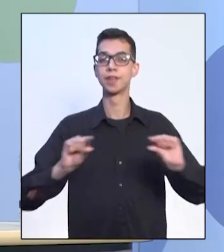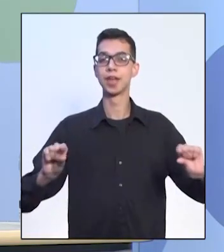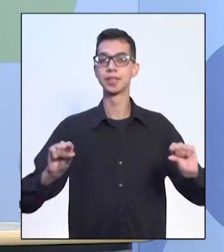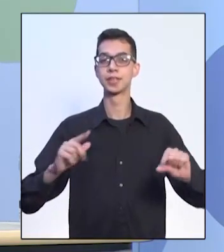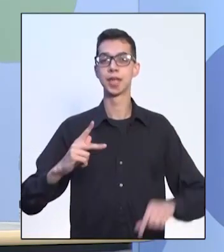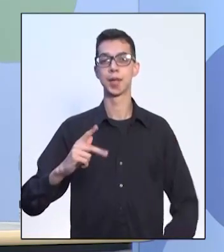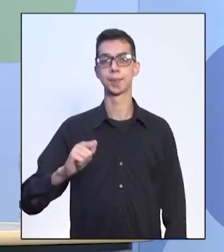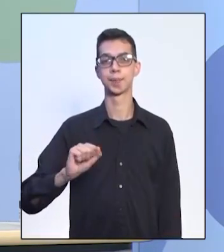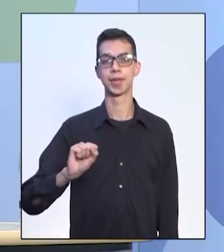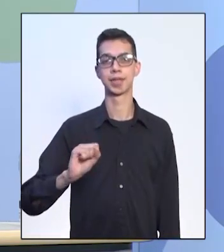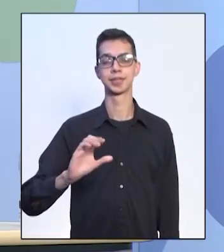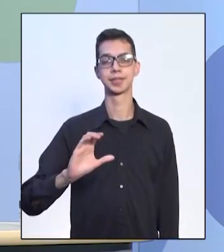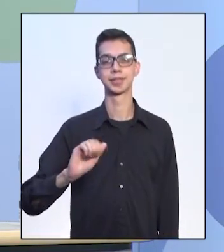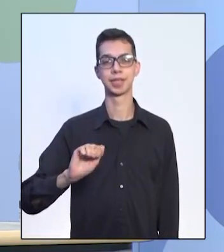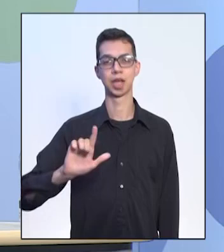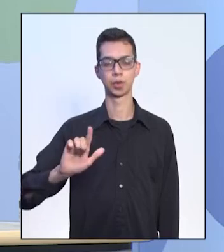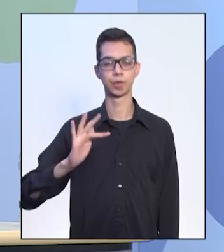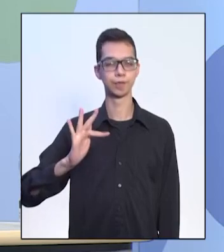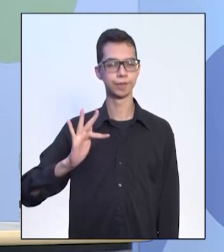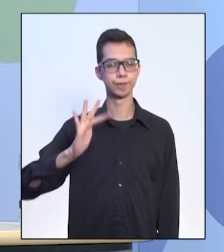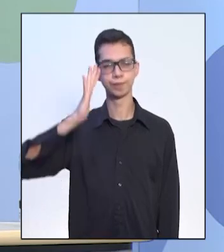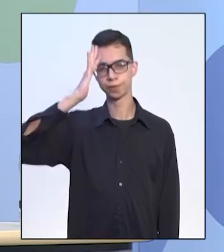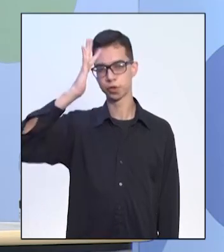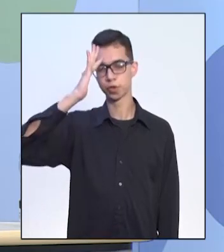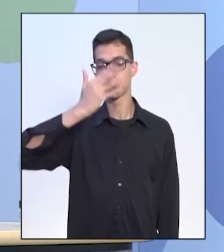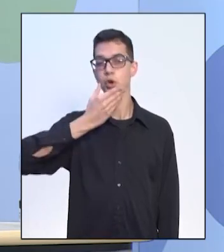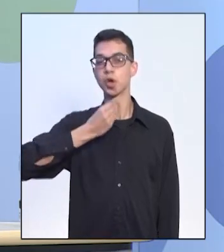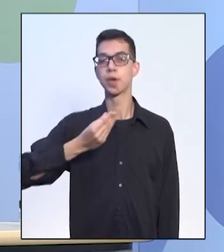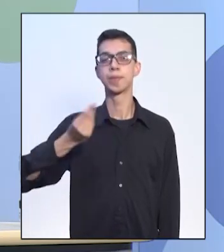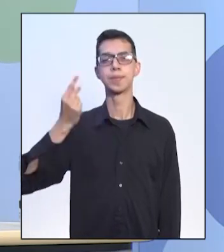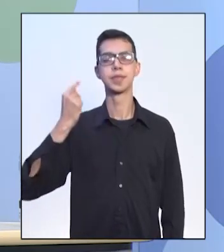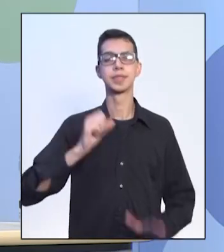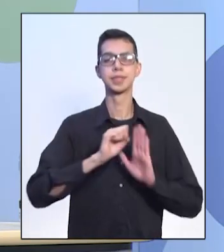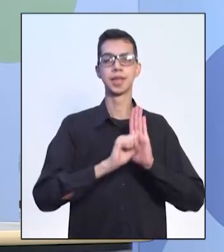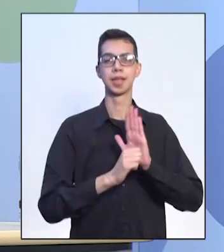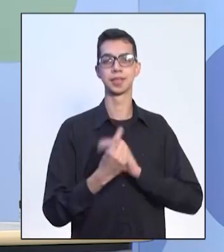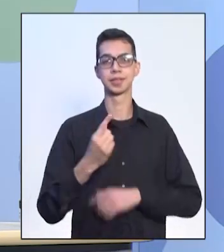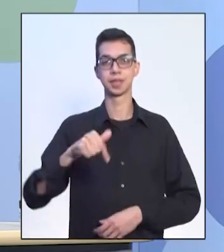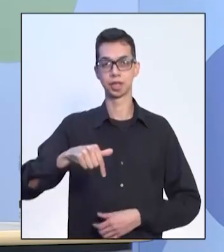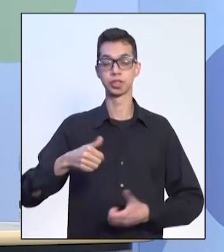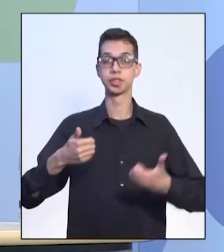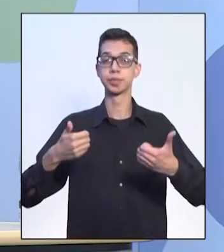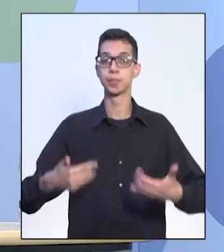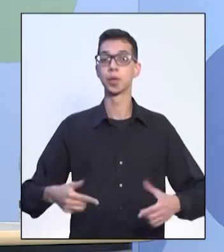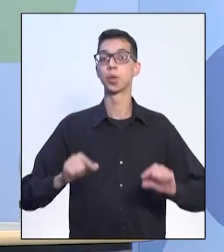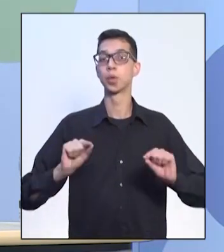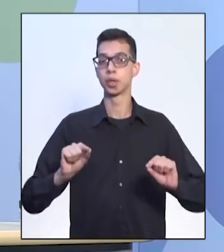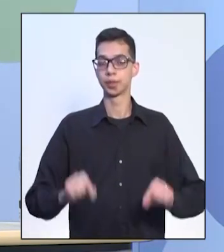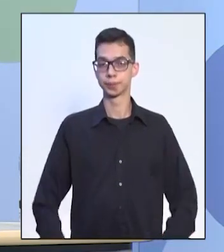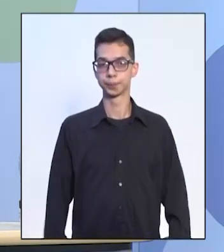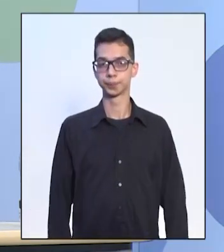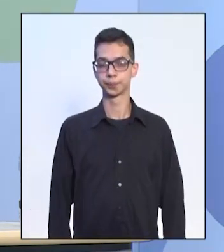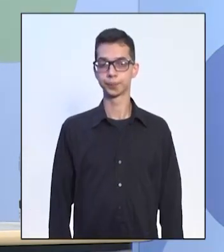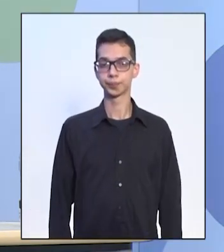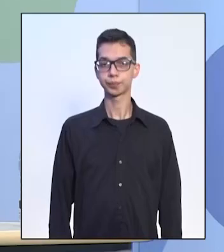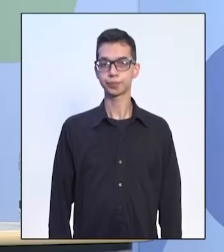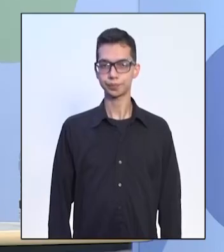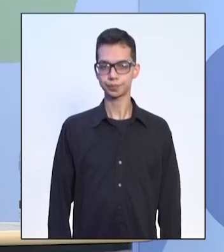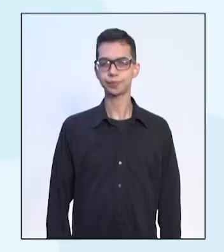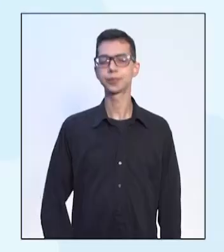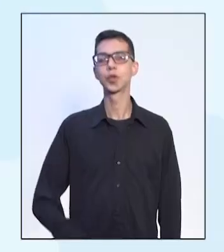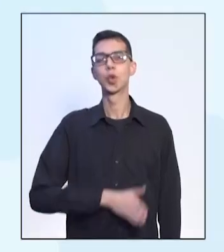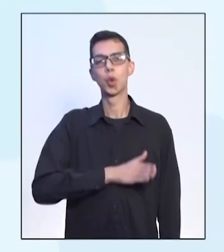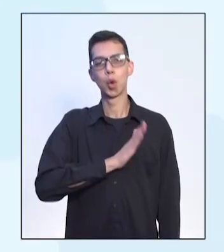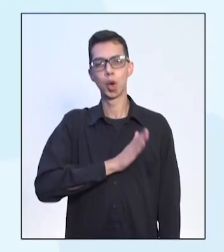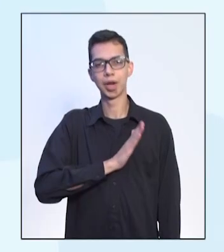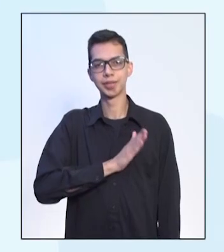Pascal, grande filósofo do século XVII, que dizia que o coração tem razões que a própria razão